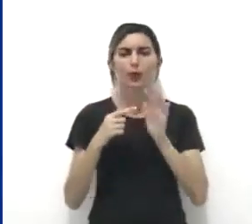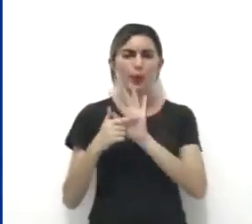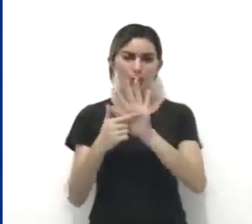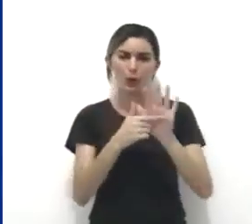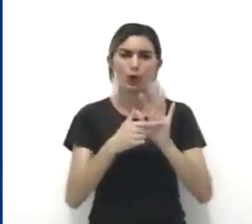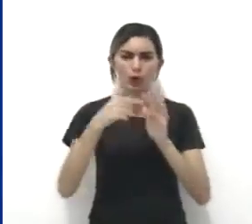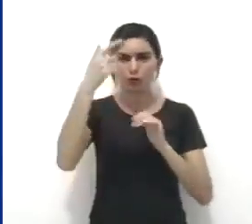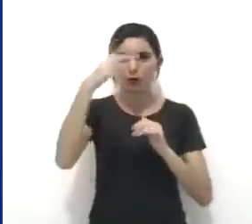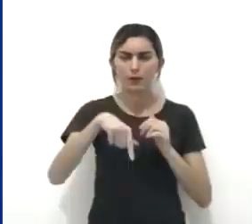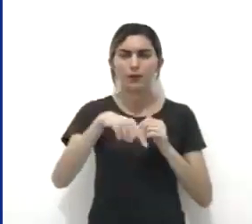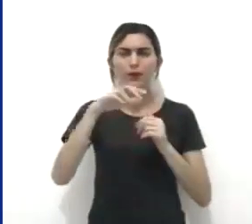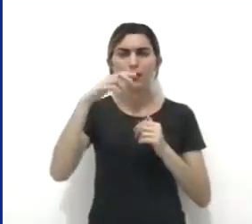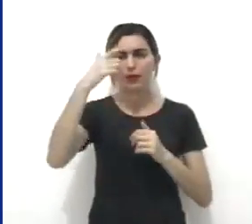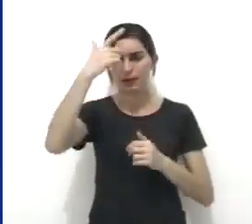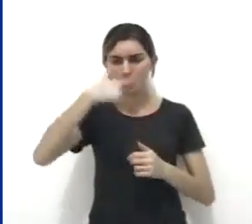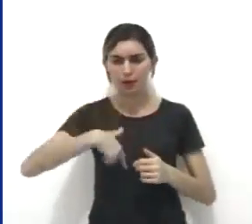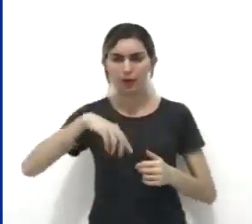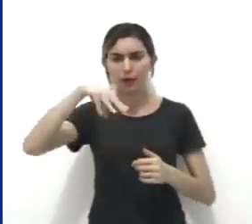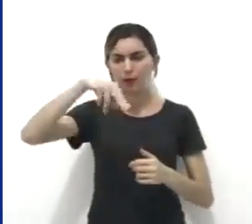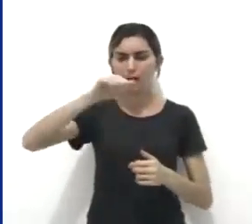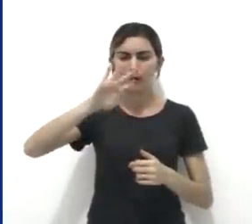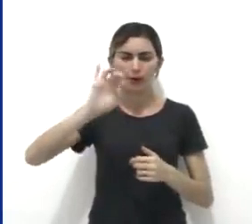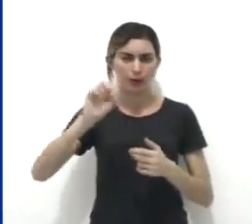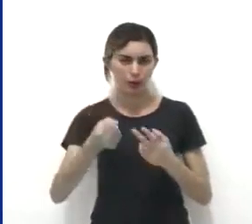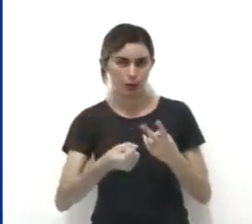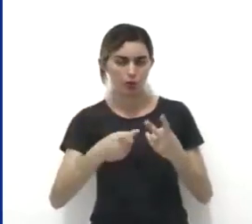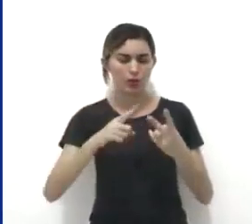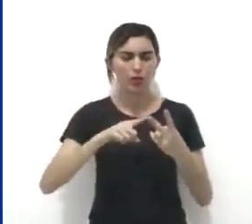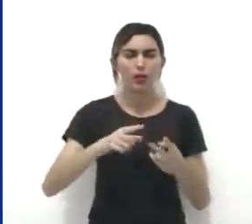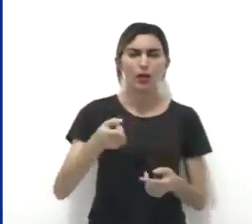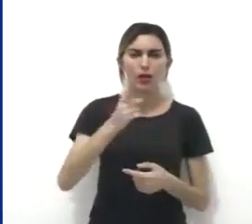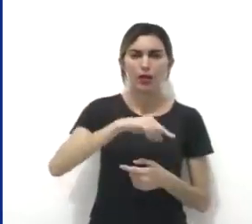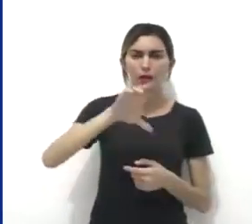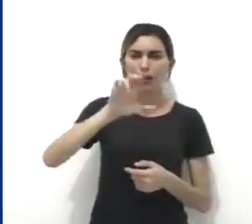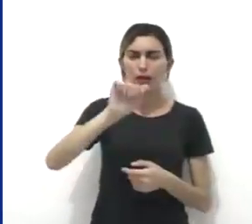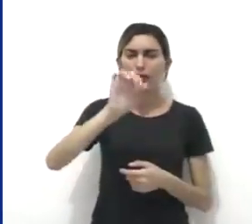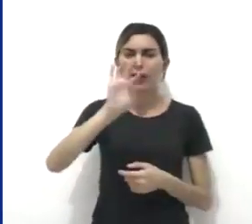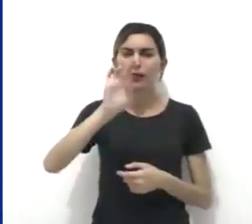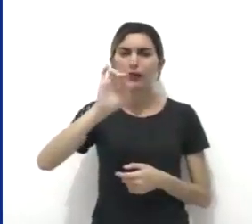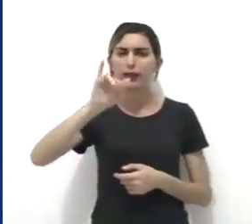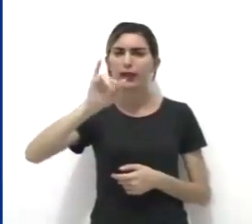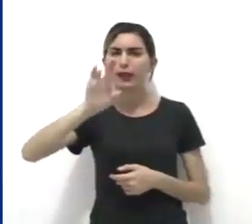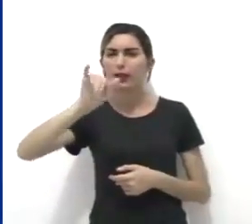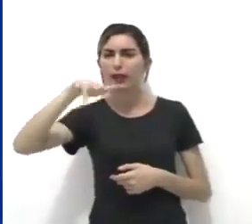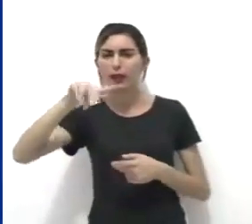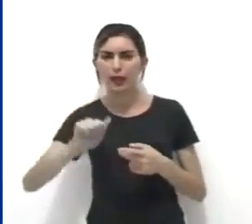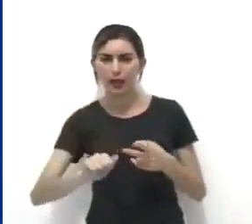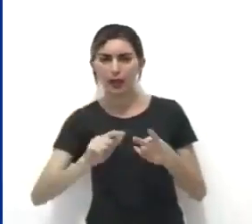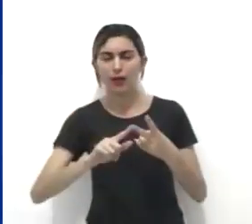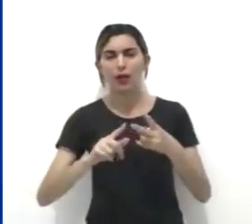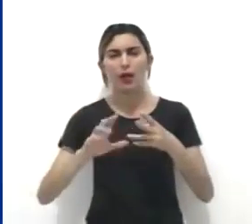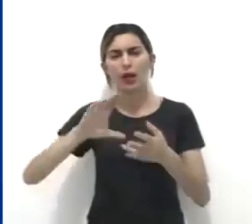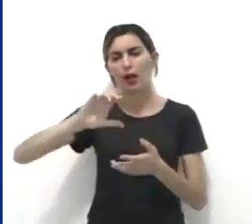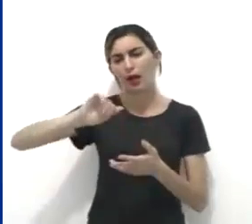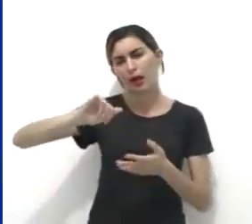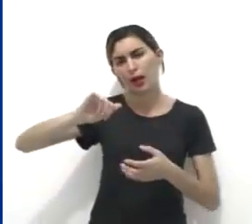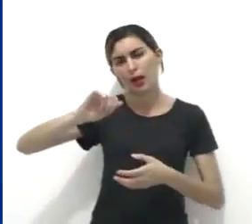gente mostra um personagem caracterizado de Mateus e Catirina. A